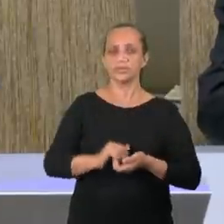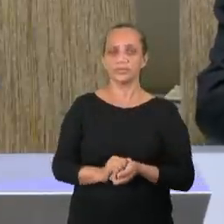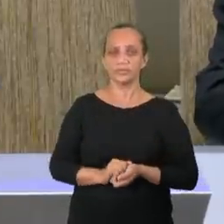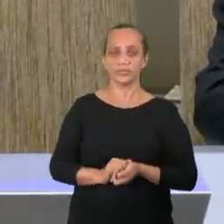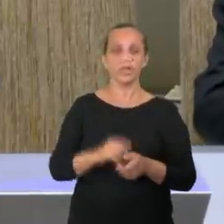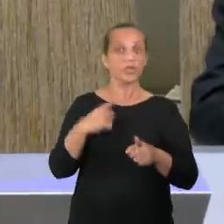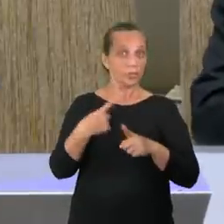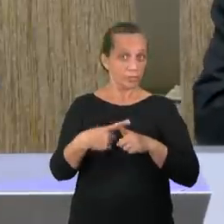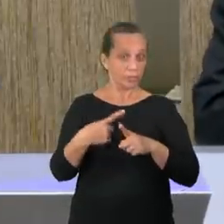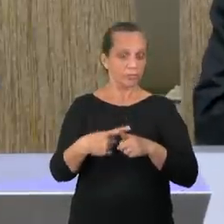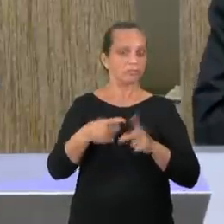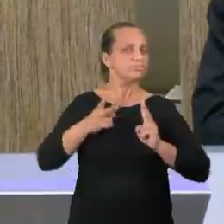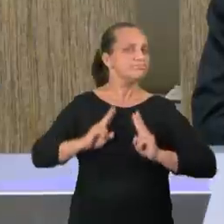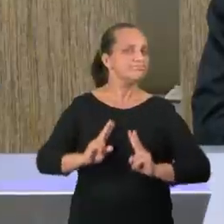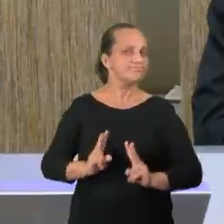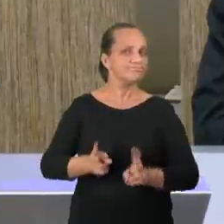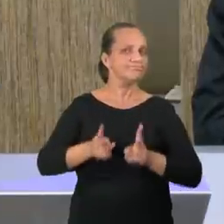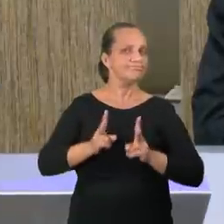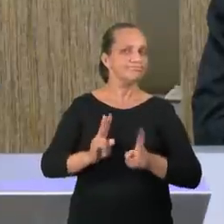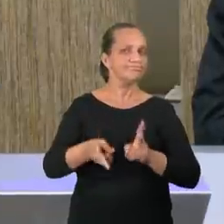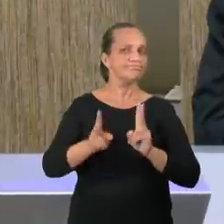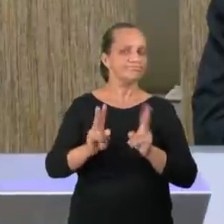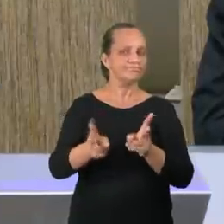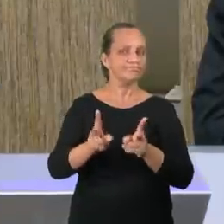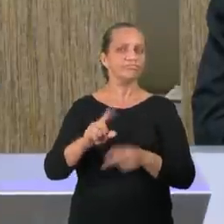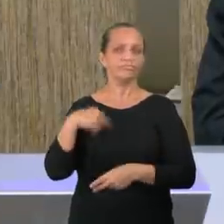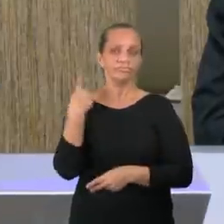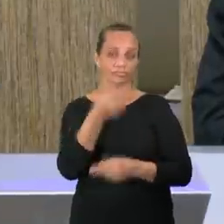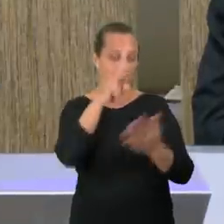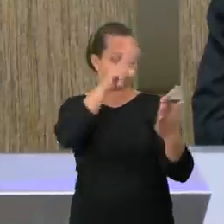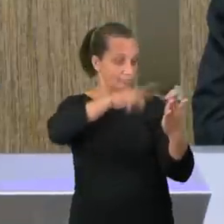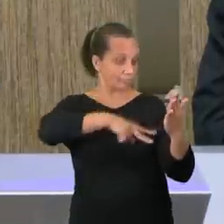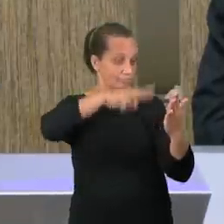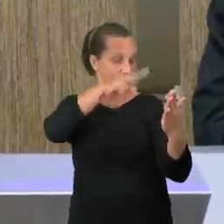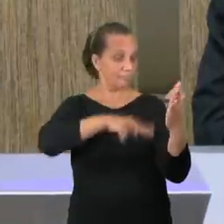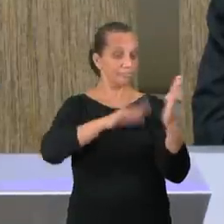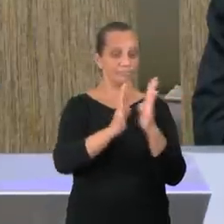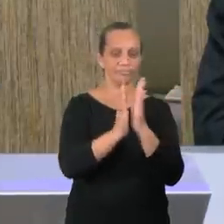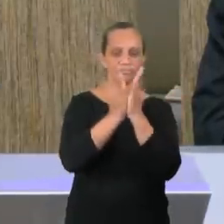Porque sempre que lemos a palavra de Deus,